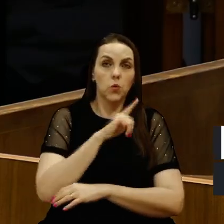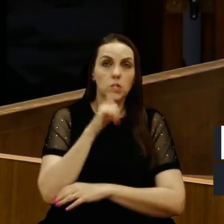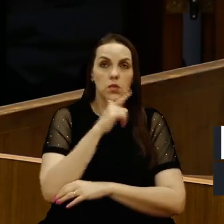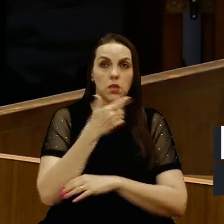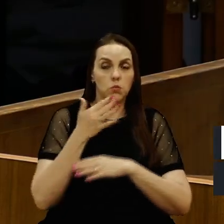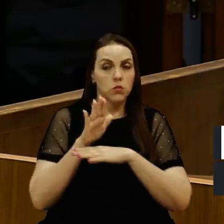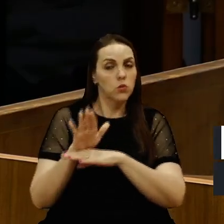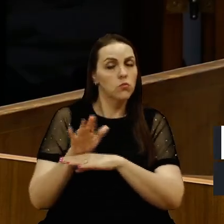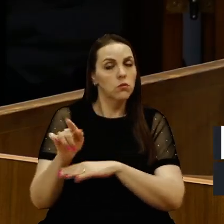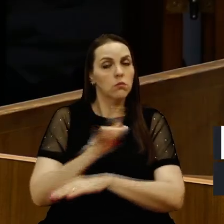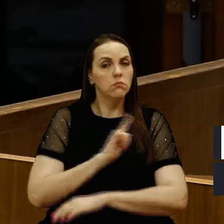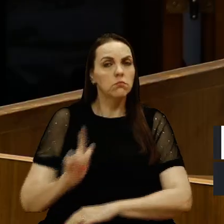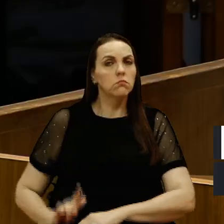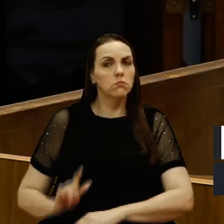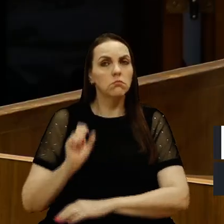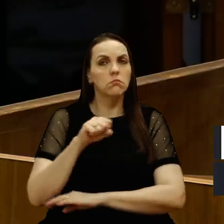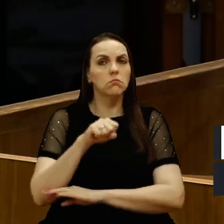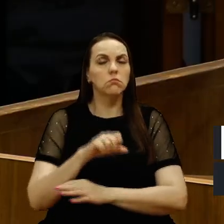no governo.